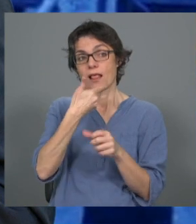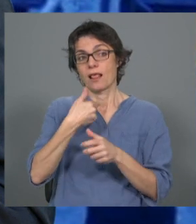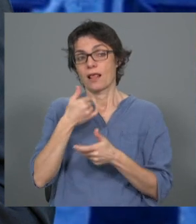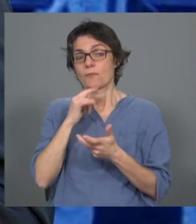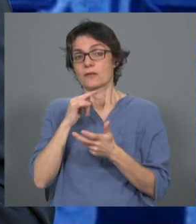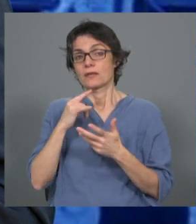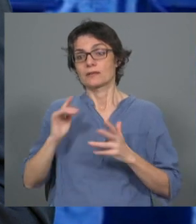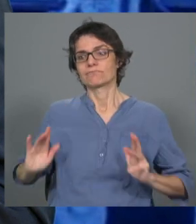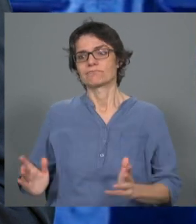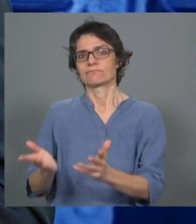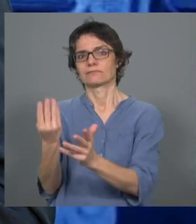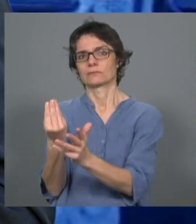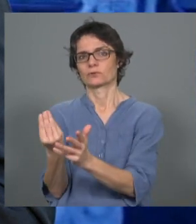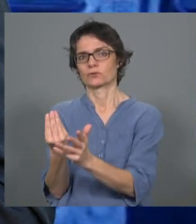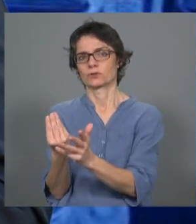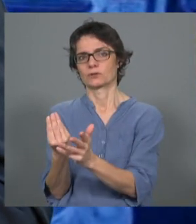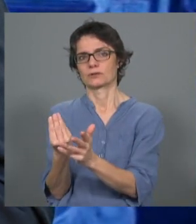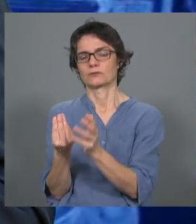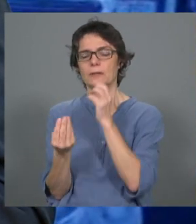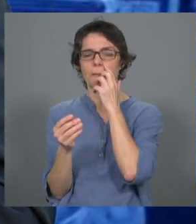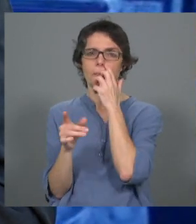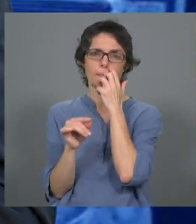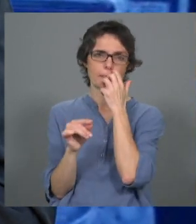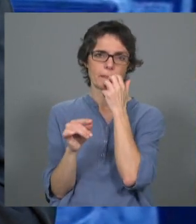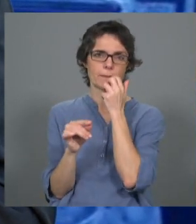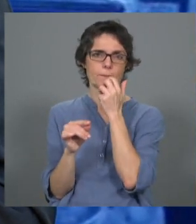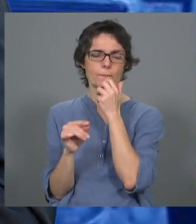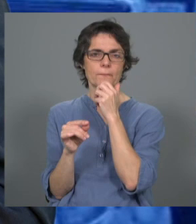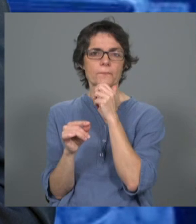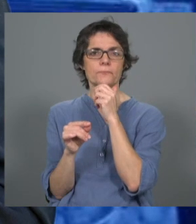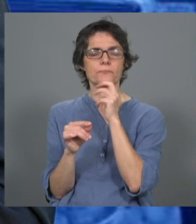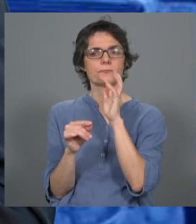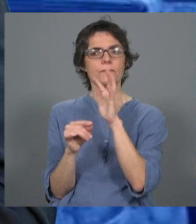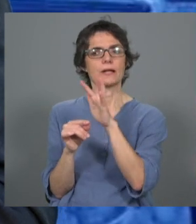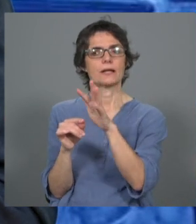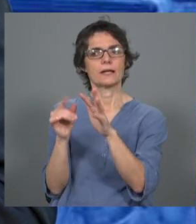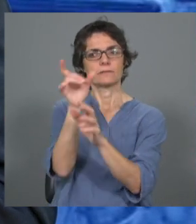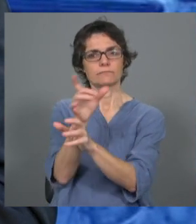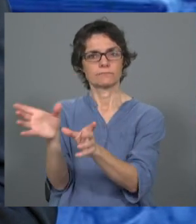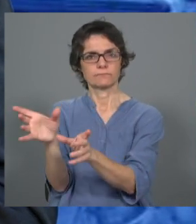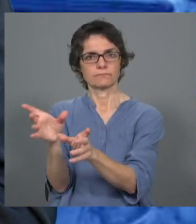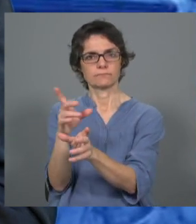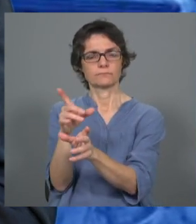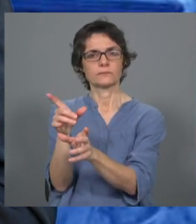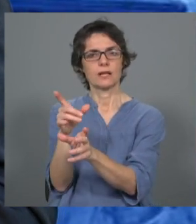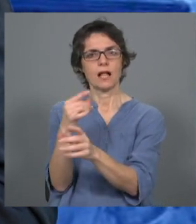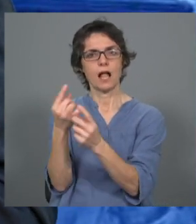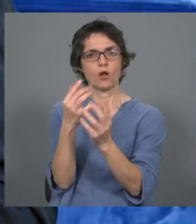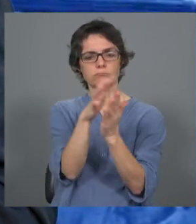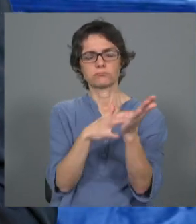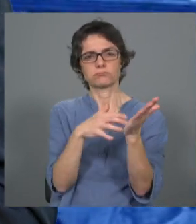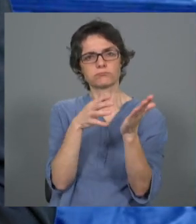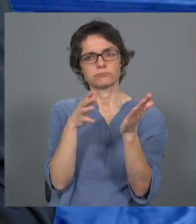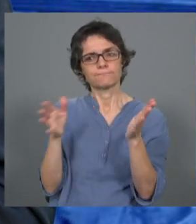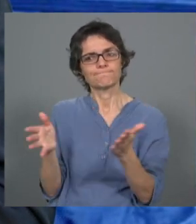anos, mas também certo estímulo diretamente aos acólitos, dá algumas indicações e